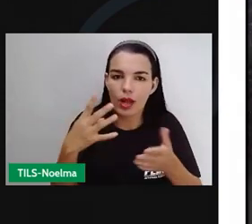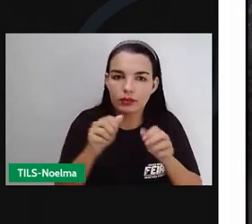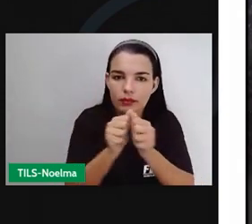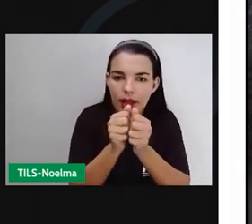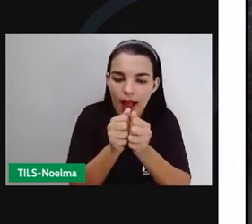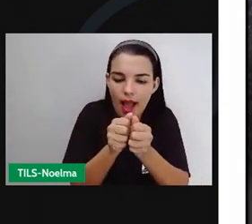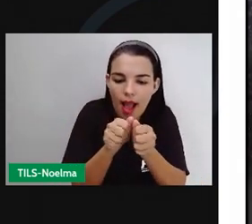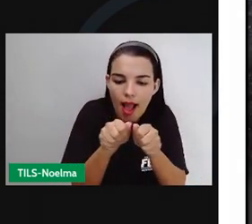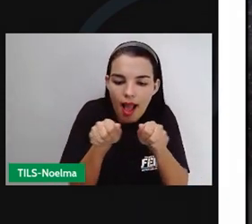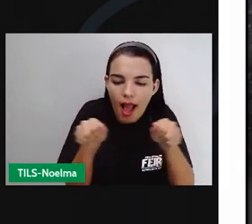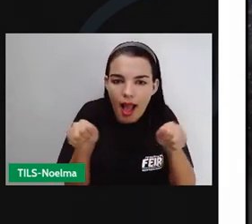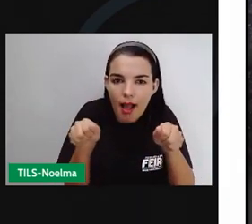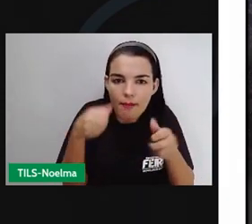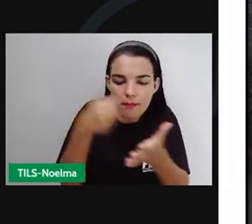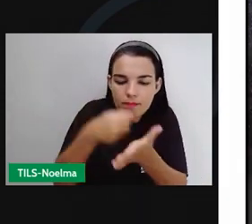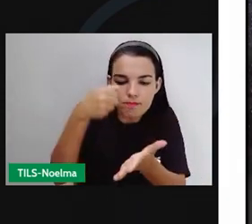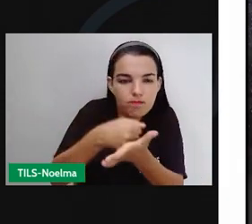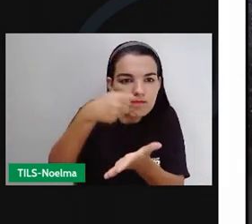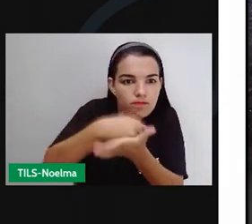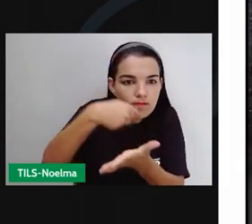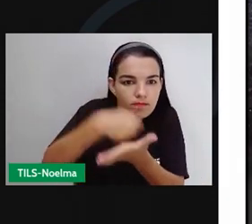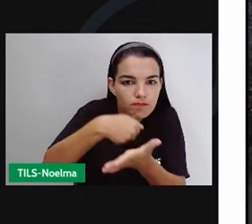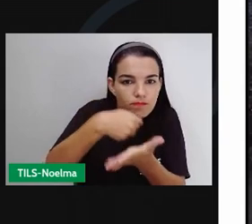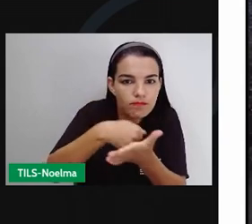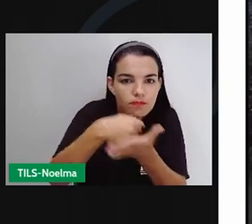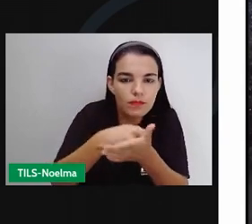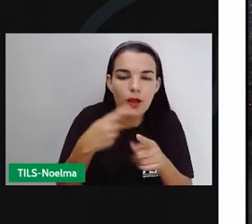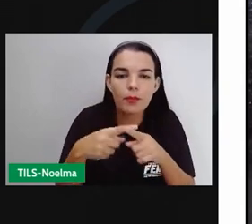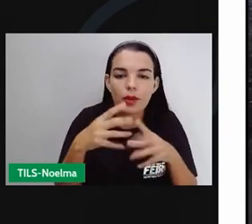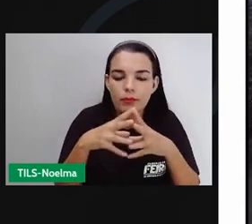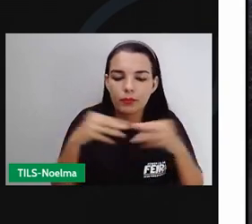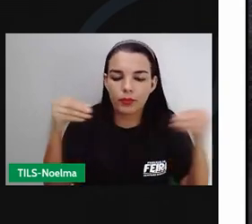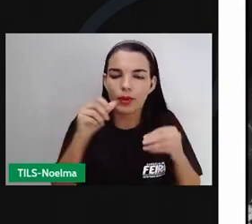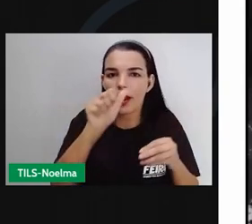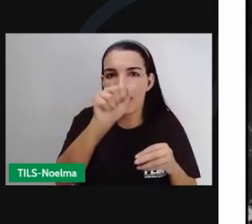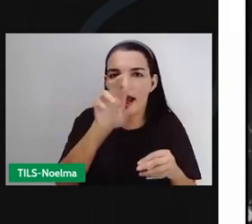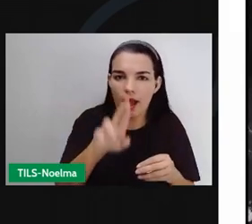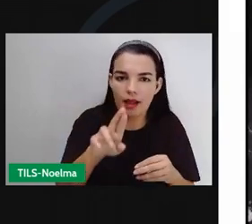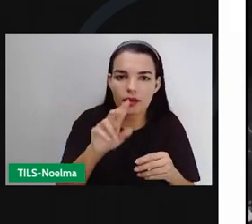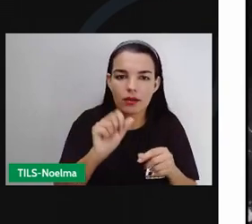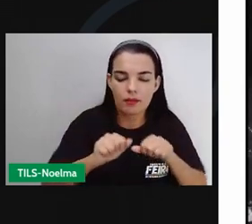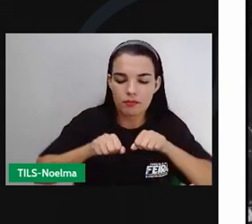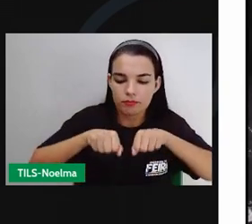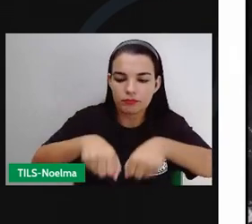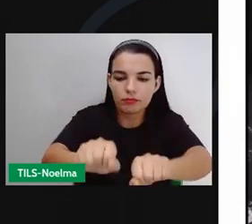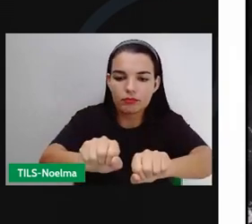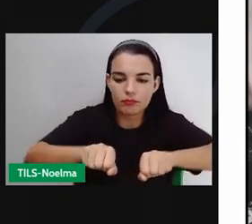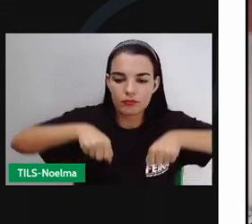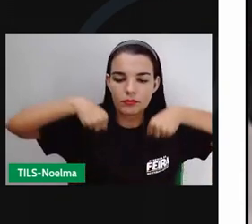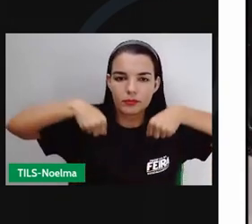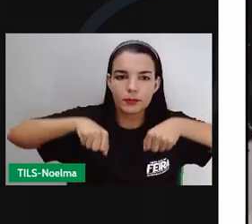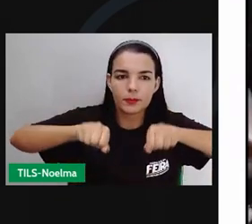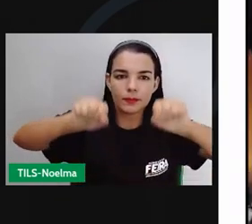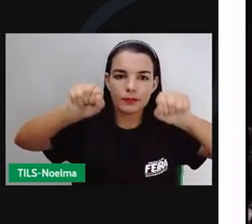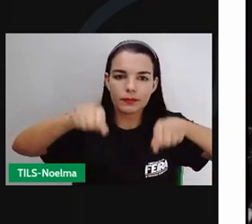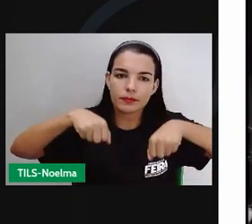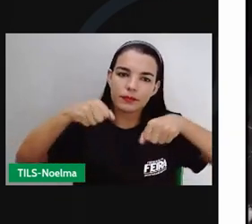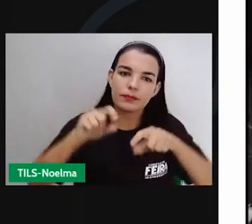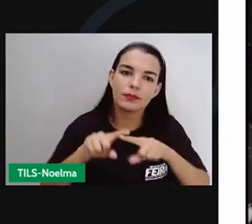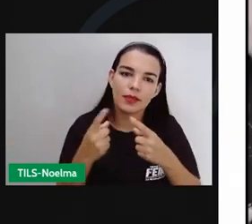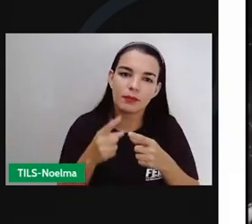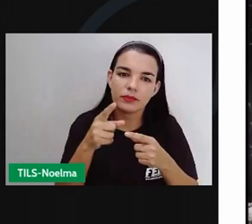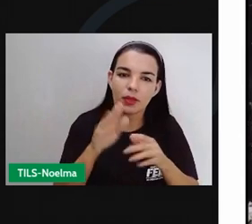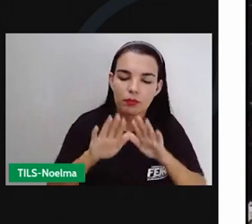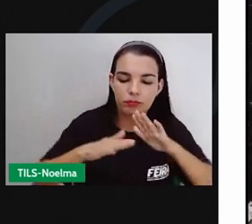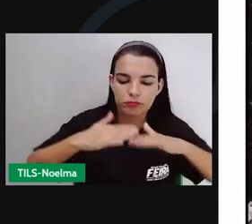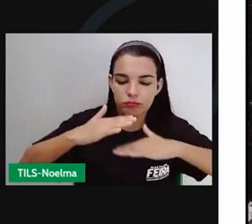um pouquinho, dá uns murros para tirar o ar e com o rolo você faz um formato oval. E aí é só modelar os pães enrolando,